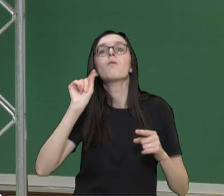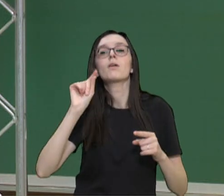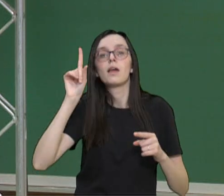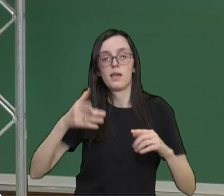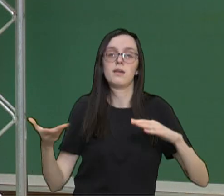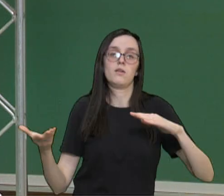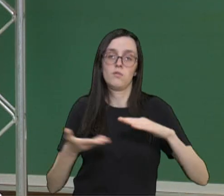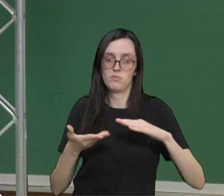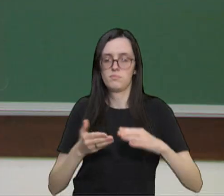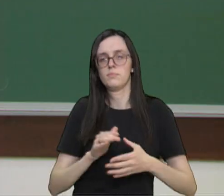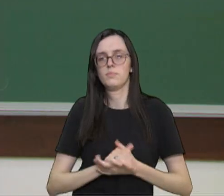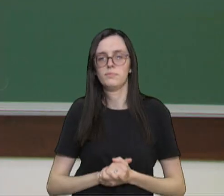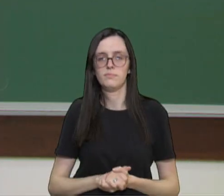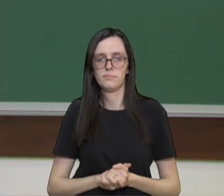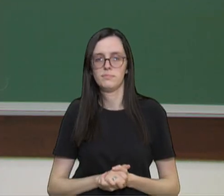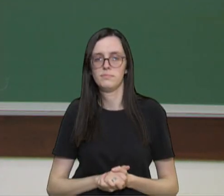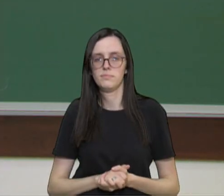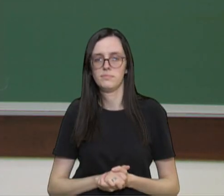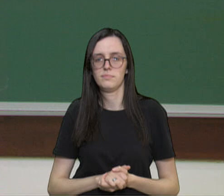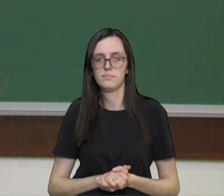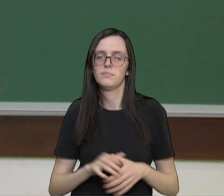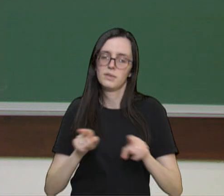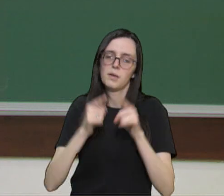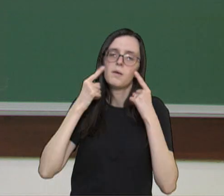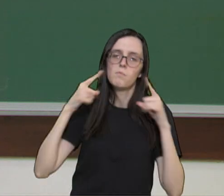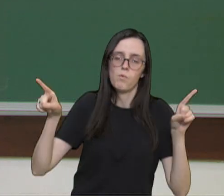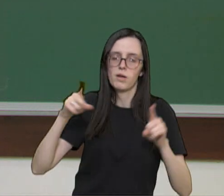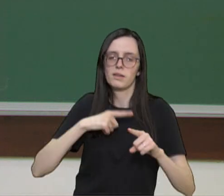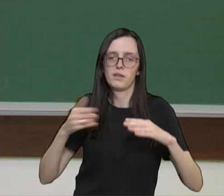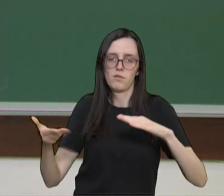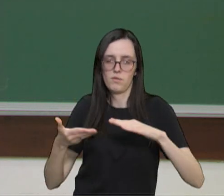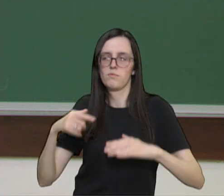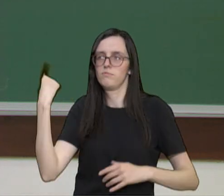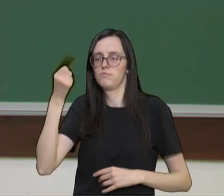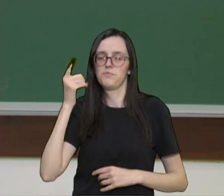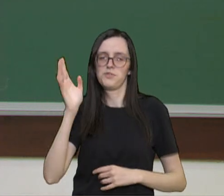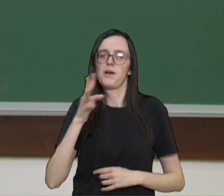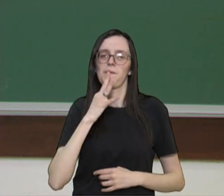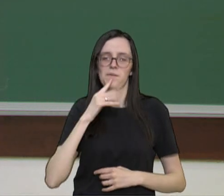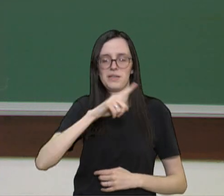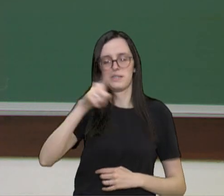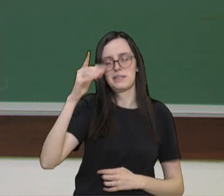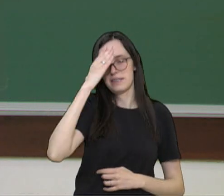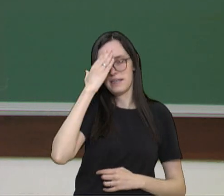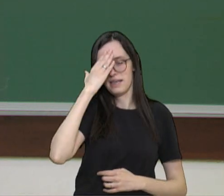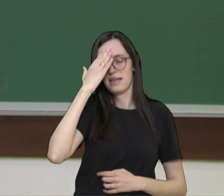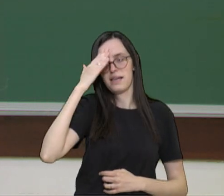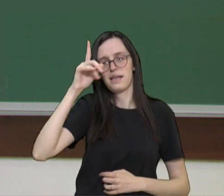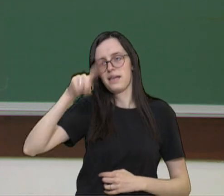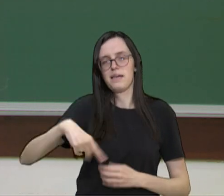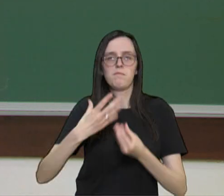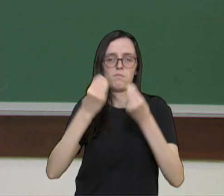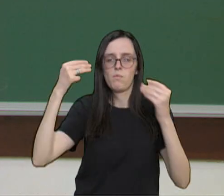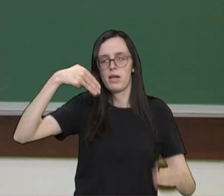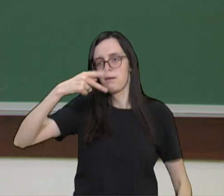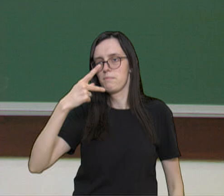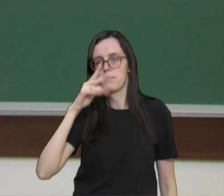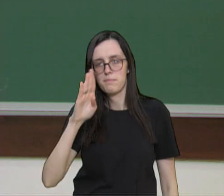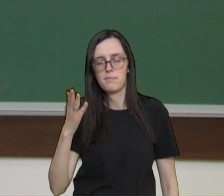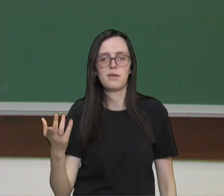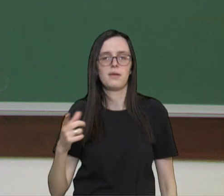né? E a música contemporânea, assim, que a gente tem aí, você tem aí a MPB, no Brasil a gente